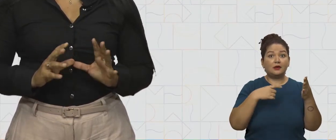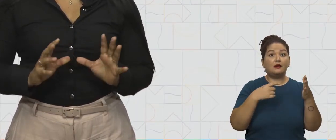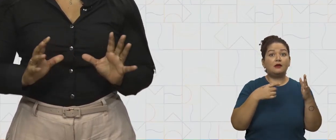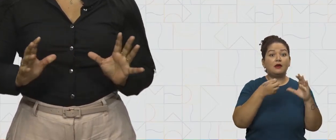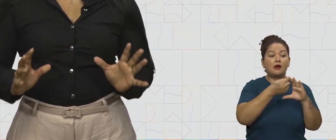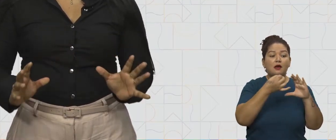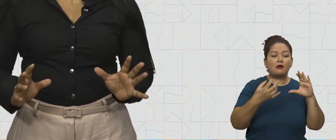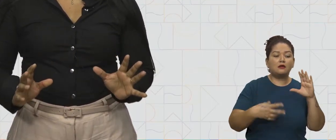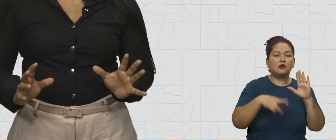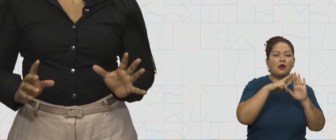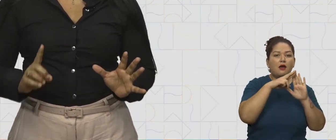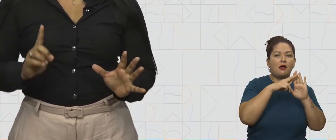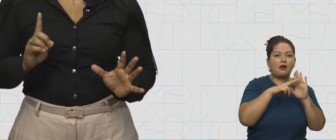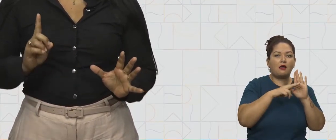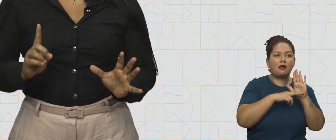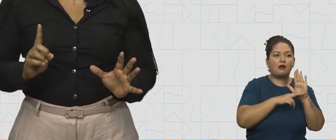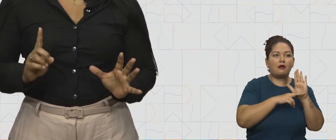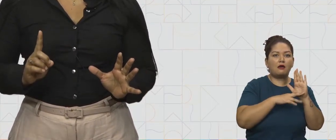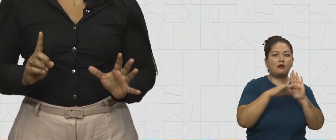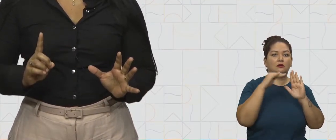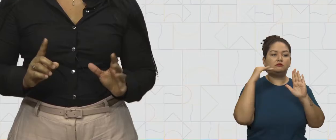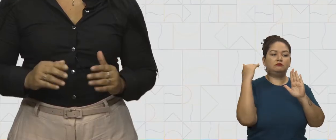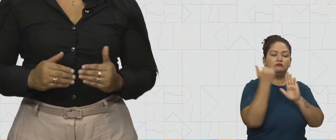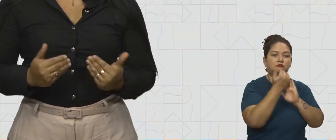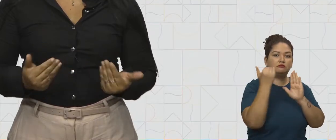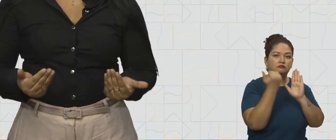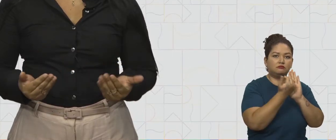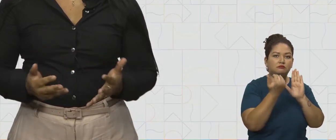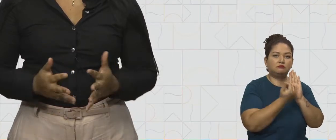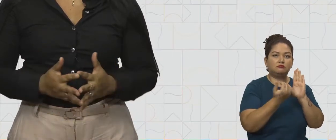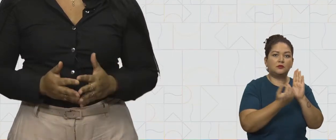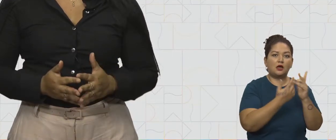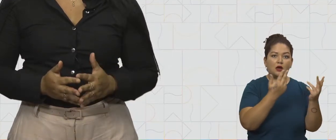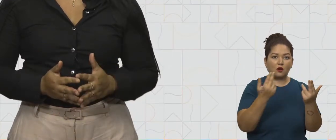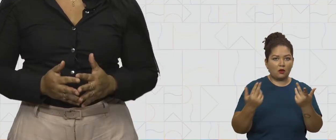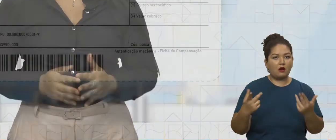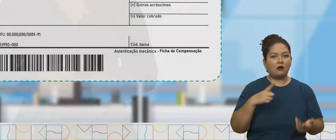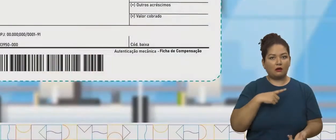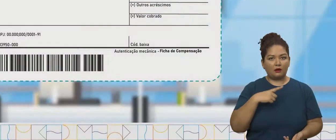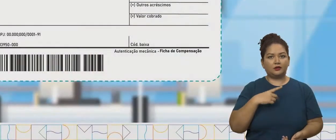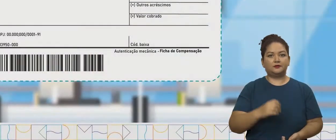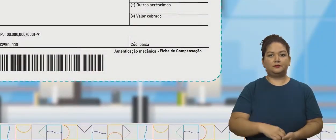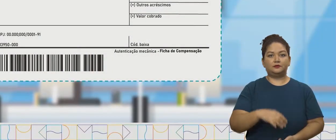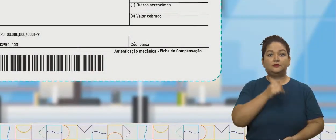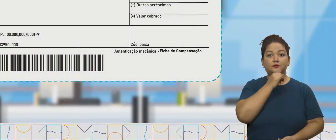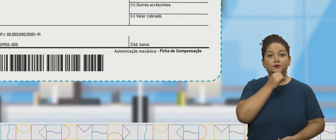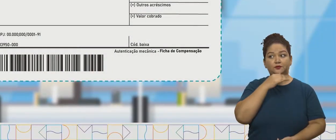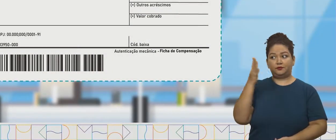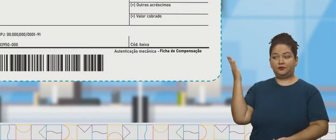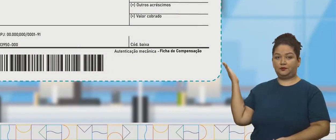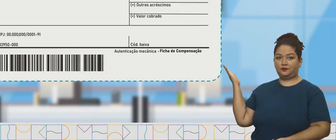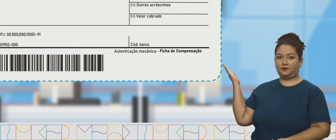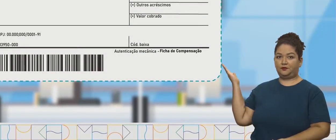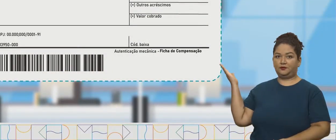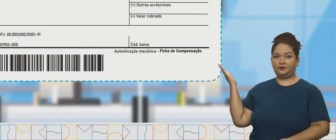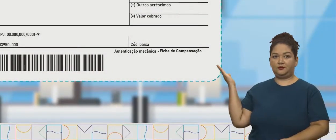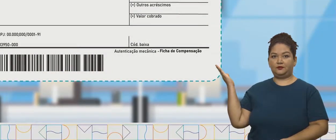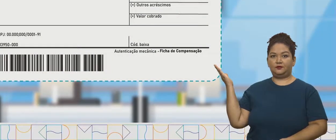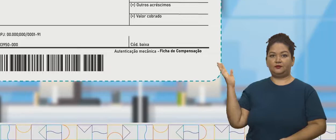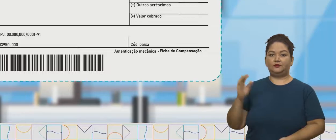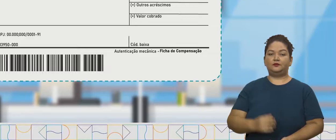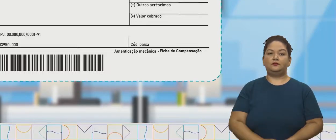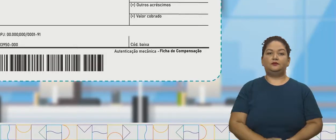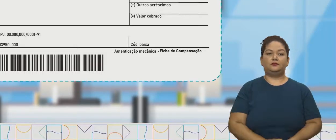características que os padronizam e isso é muito importante para que não aconteça esse tipo de fraude. Primeiramente, temos a origem